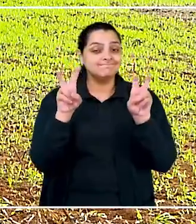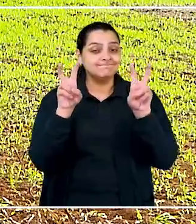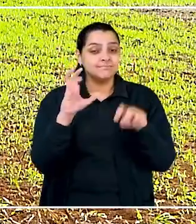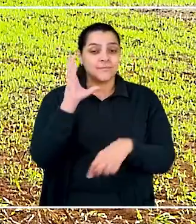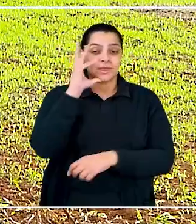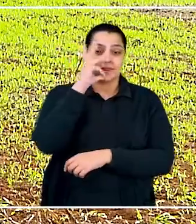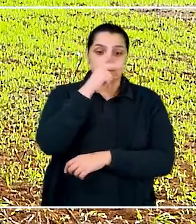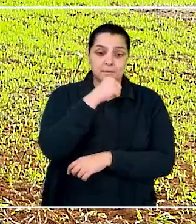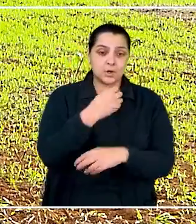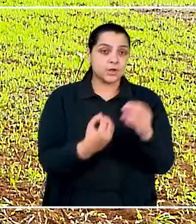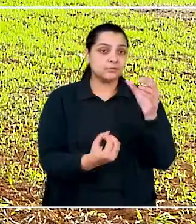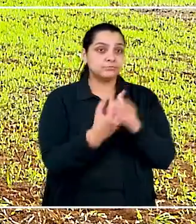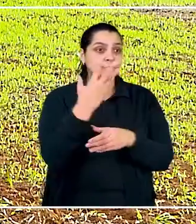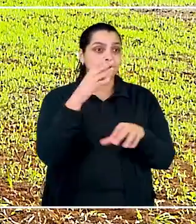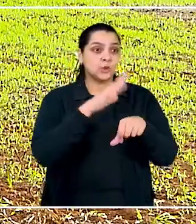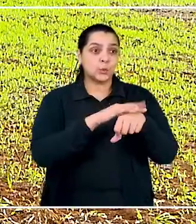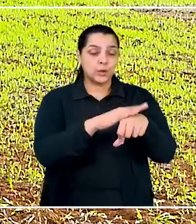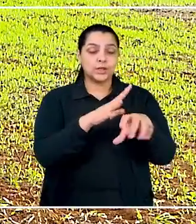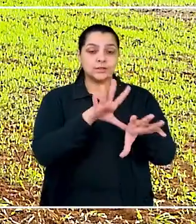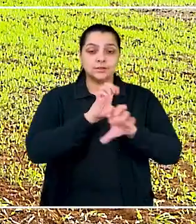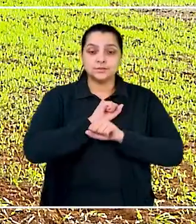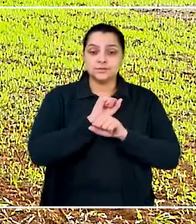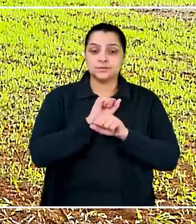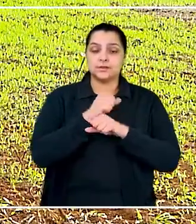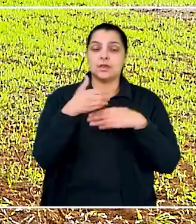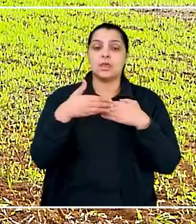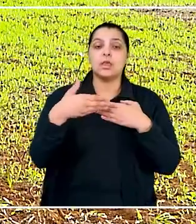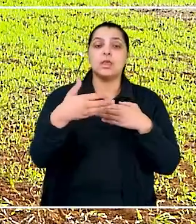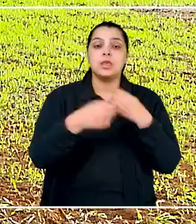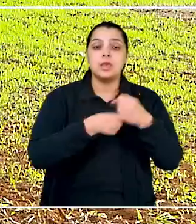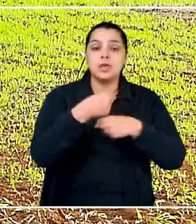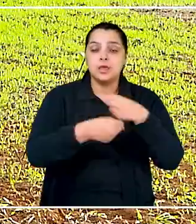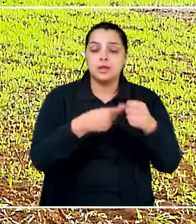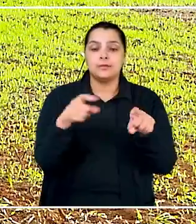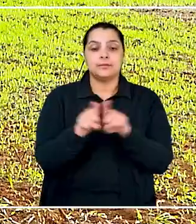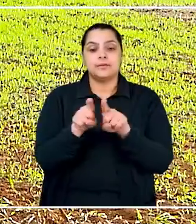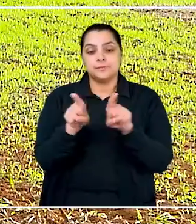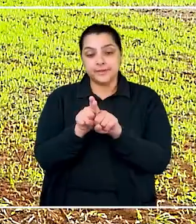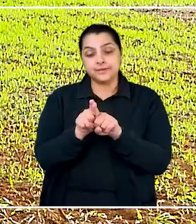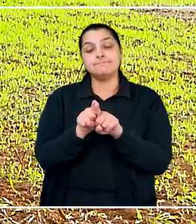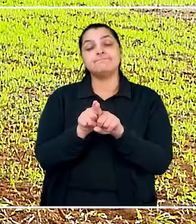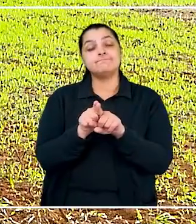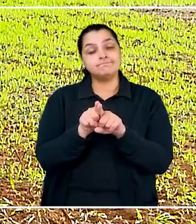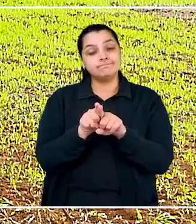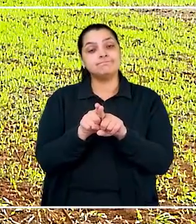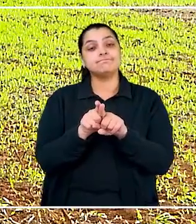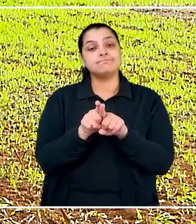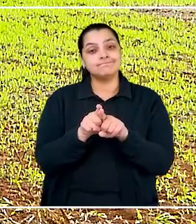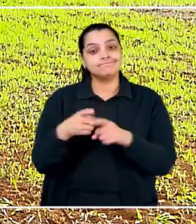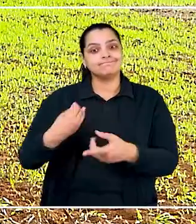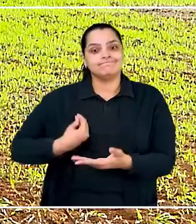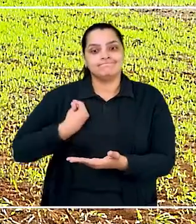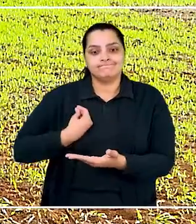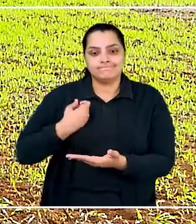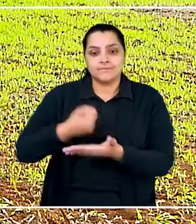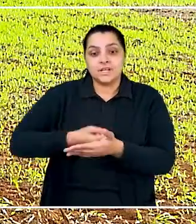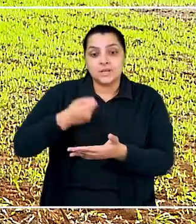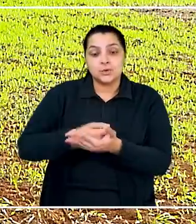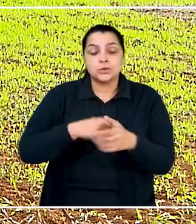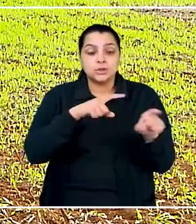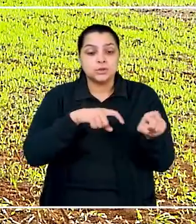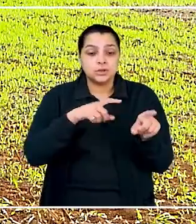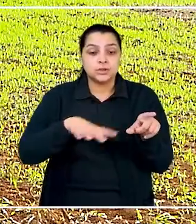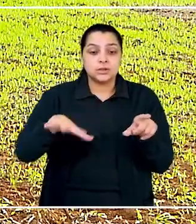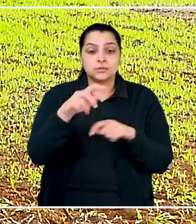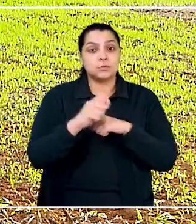aspecto da demora no surgimento das doenças ocupacionais, tanto no aspecto também que envolve a sobrevivência e a luta